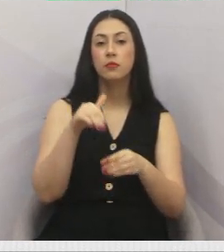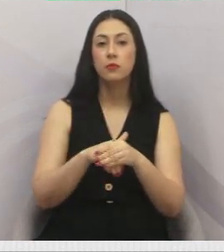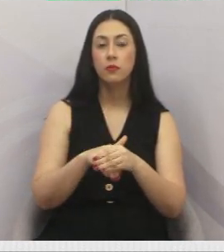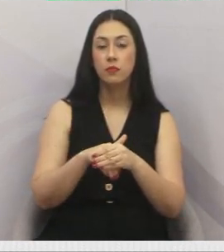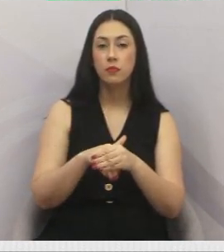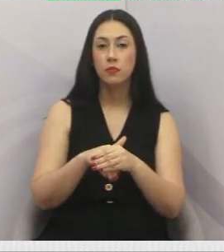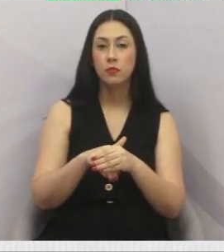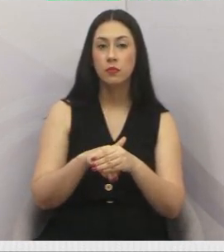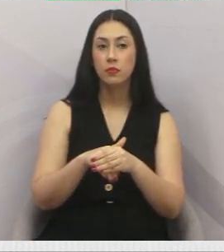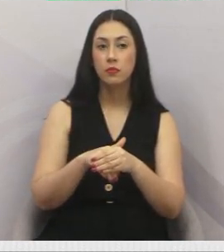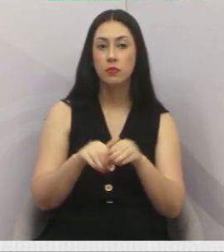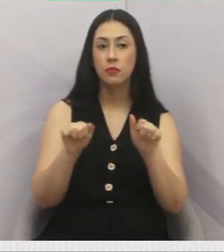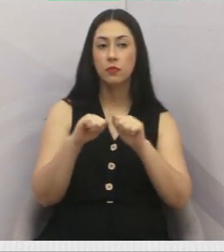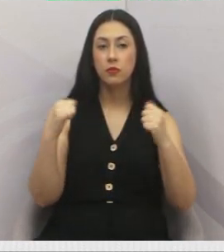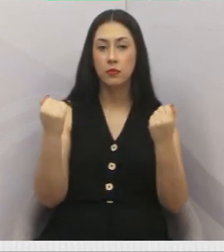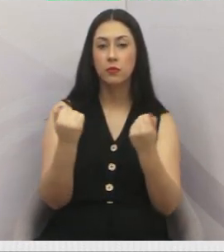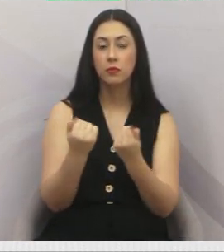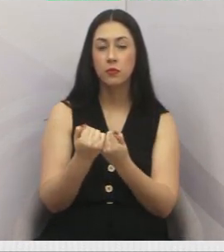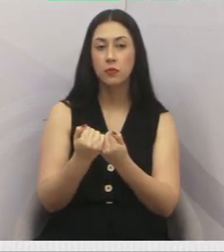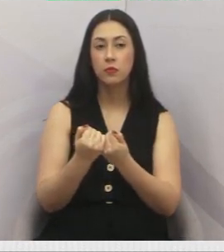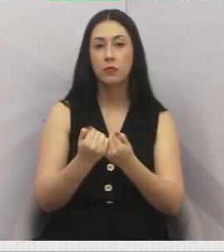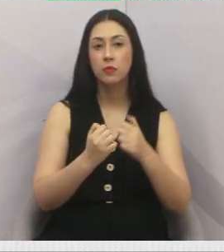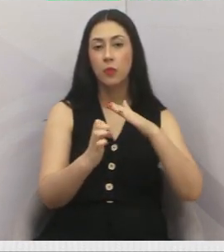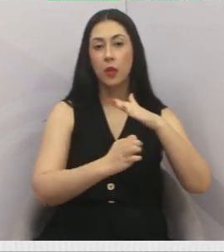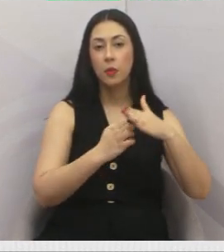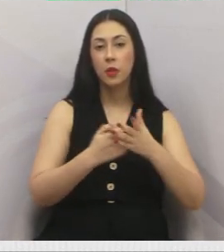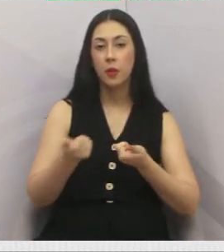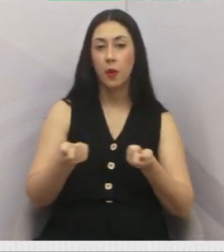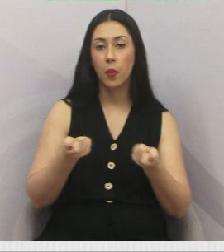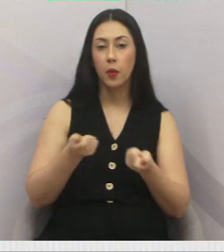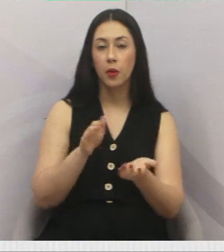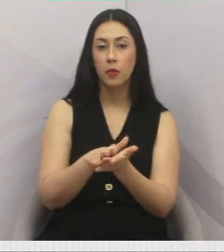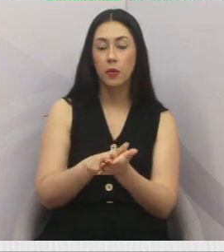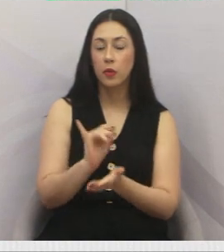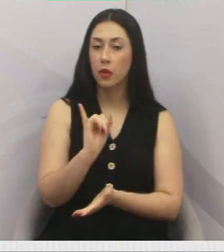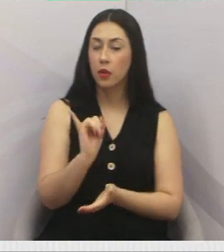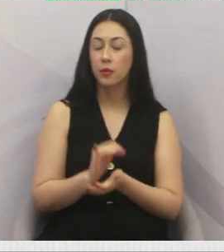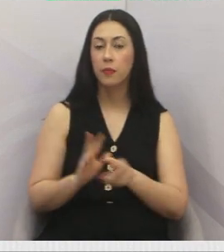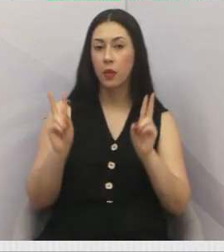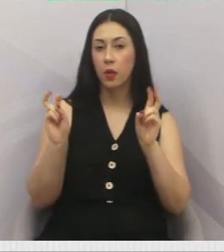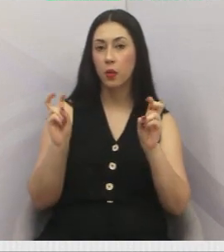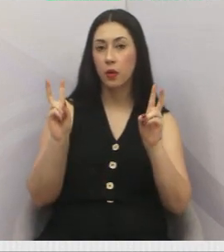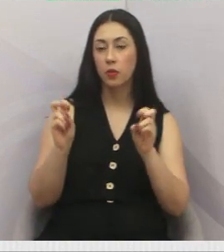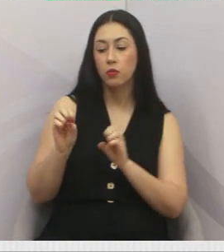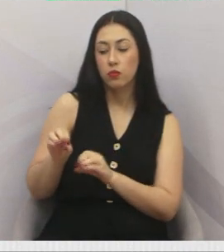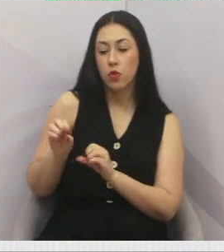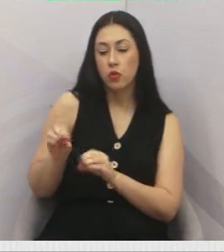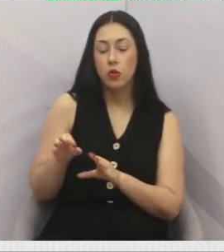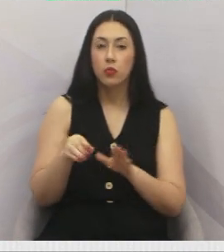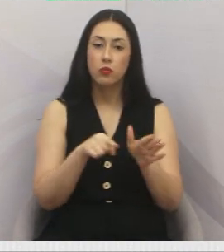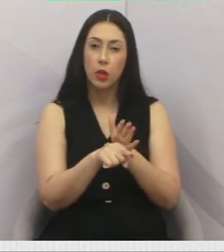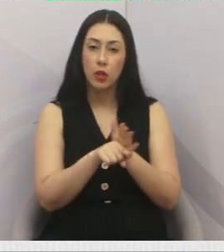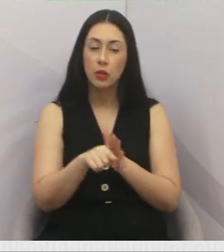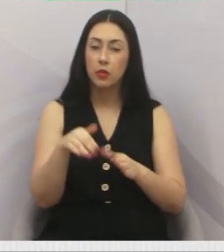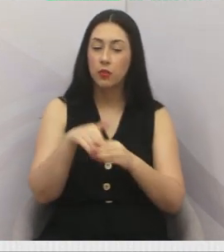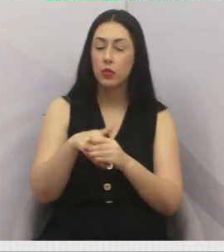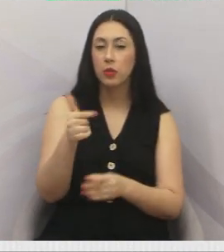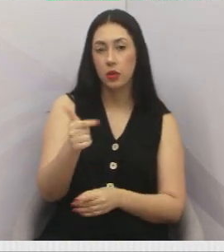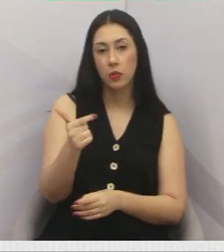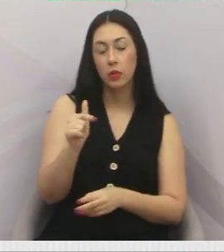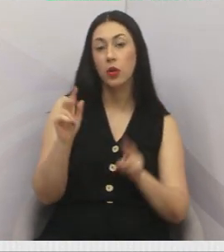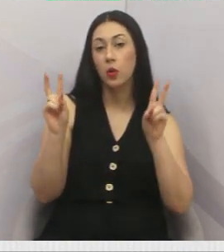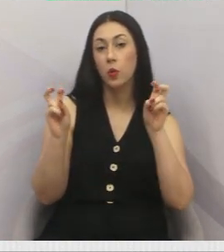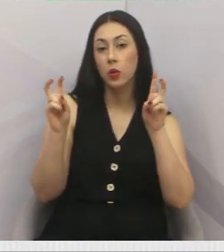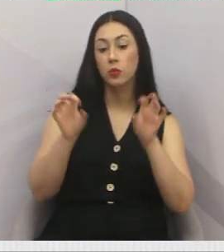profissionais, um voto para a Associação das Empresas de Mineração de Jacareí. Segmento para entidades acadêmicas, voto em branco.